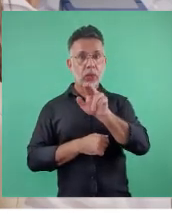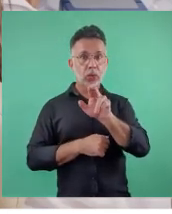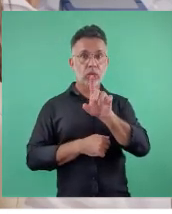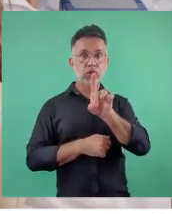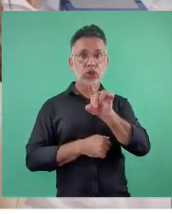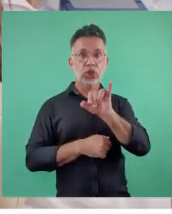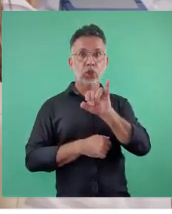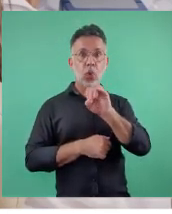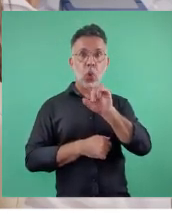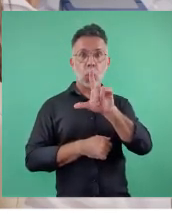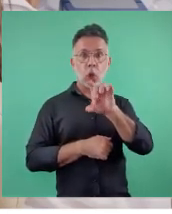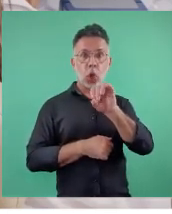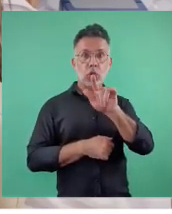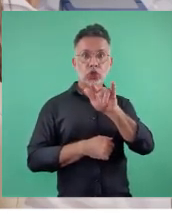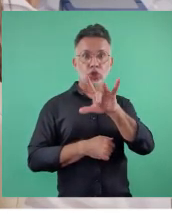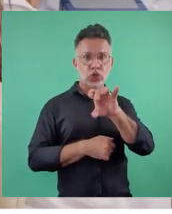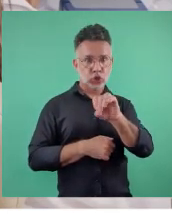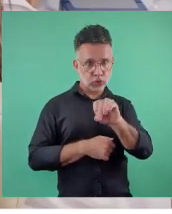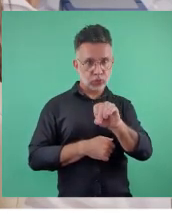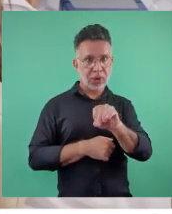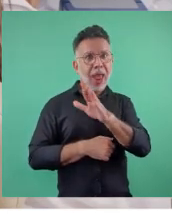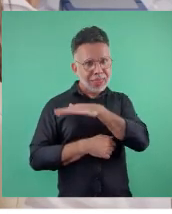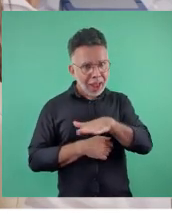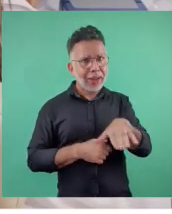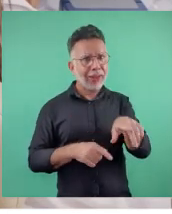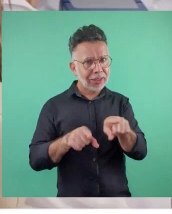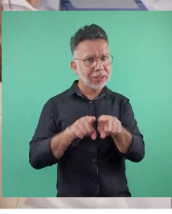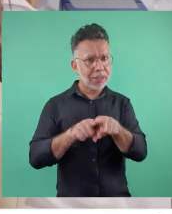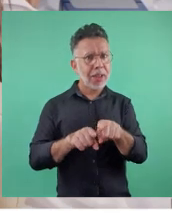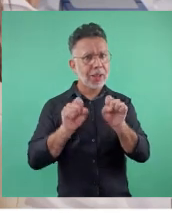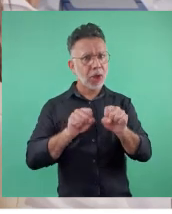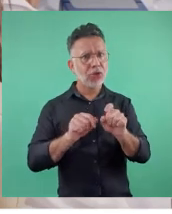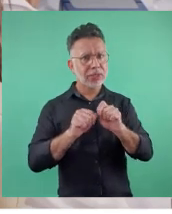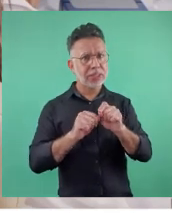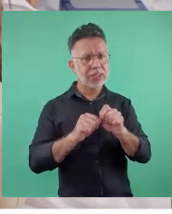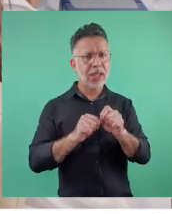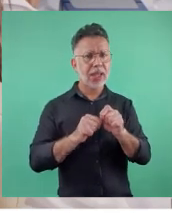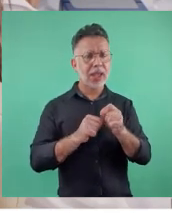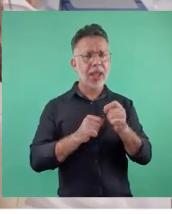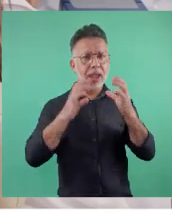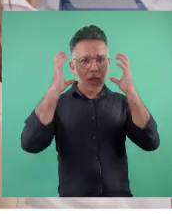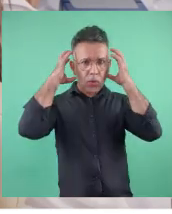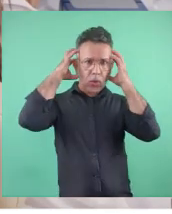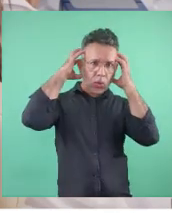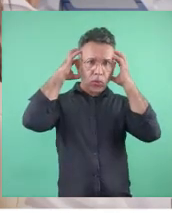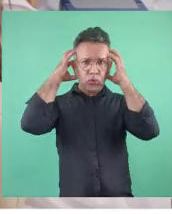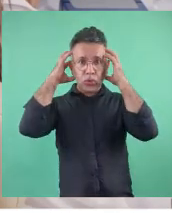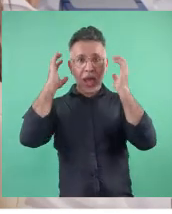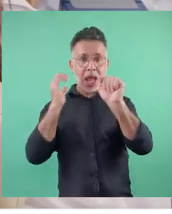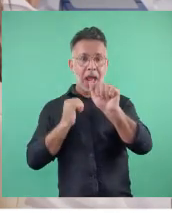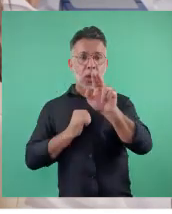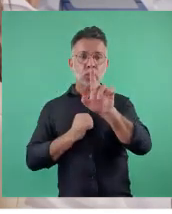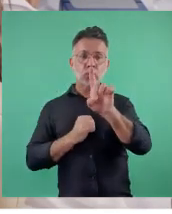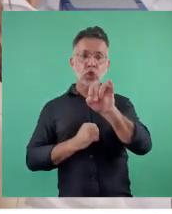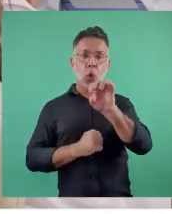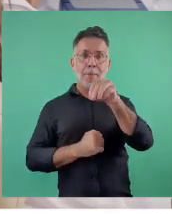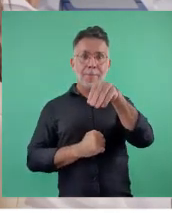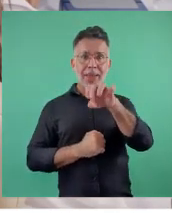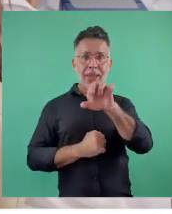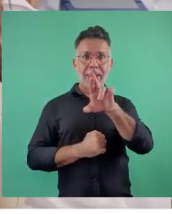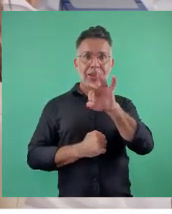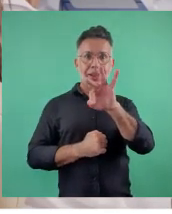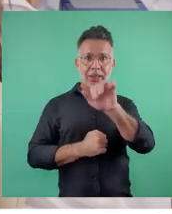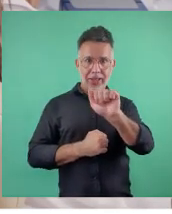audiológica, fazer com o audiômetro, na criança também, né? Na criança que tem condições, né? Já tem maturidade para responder aos